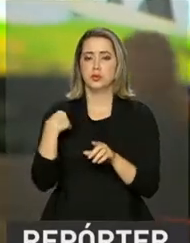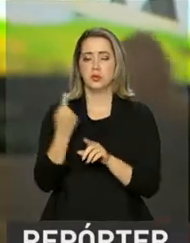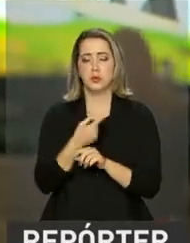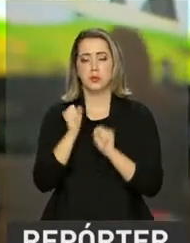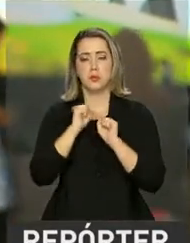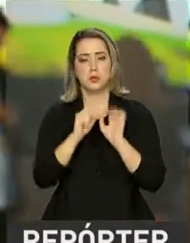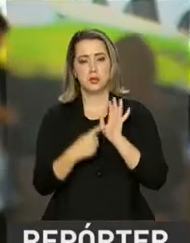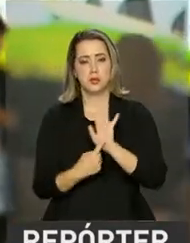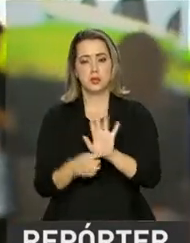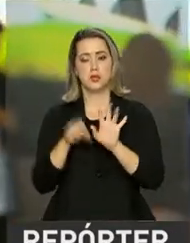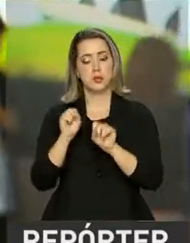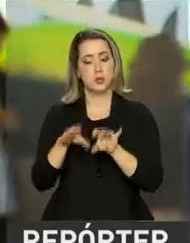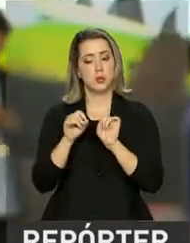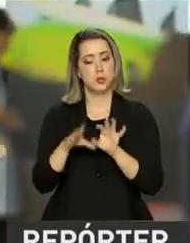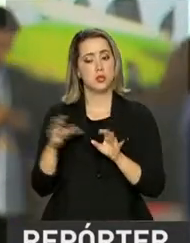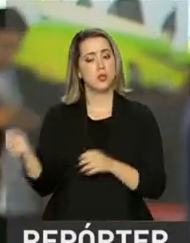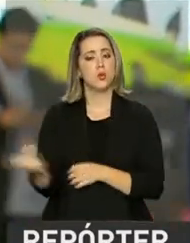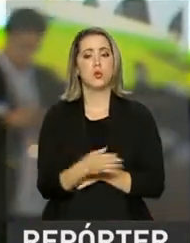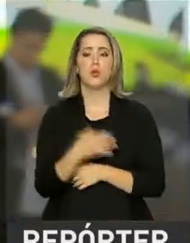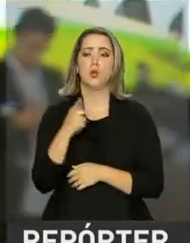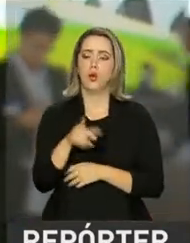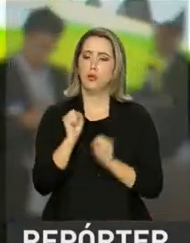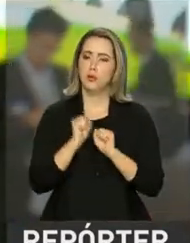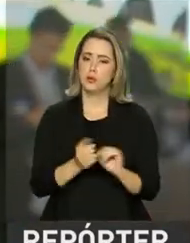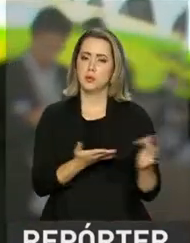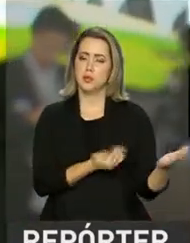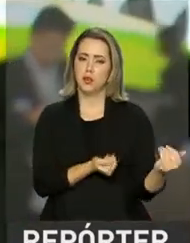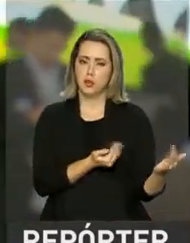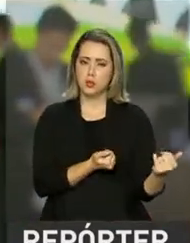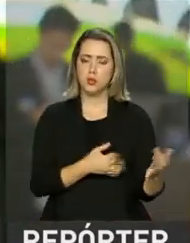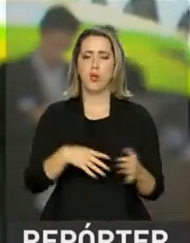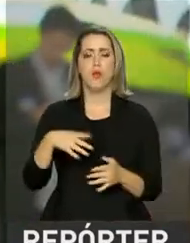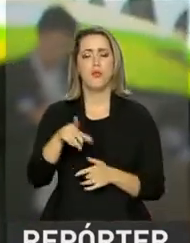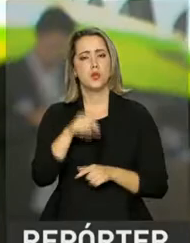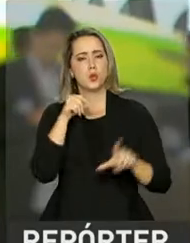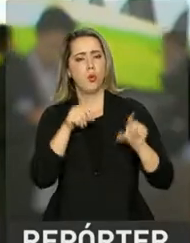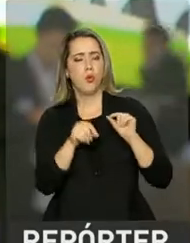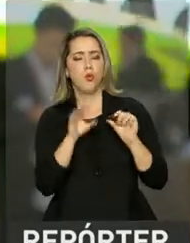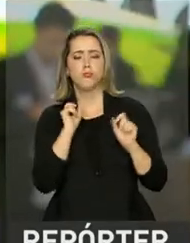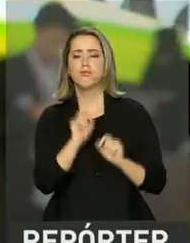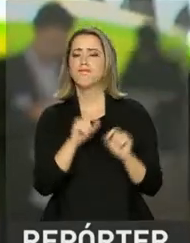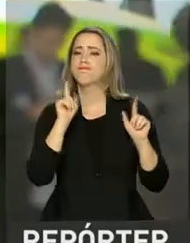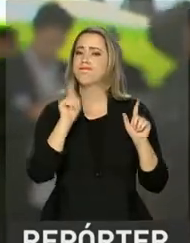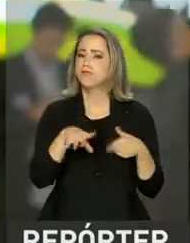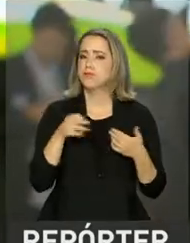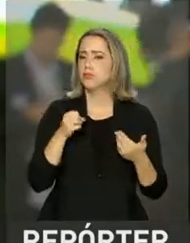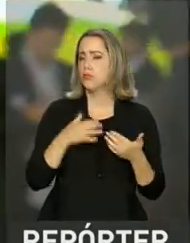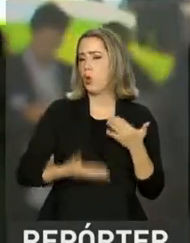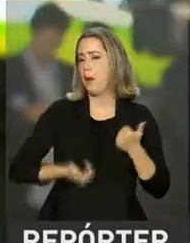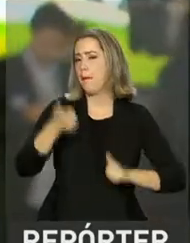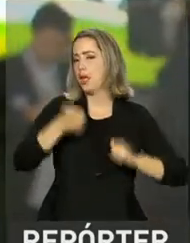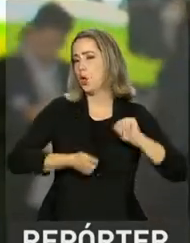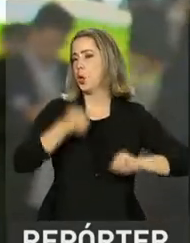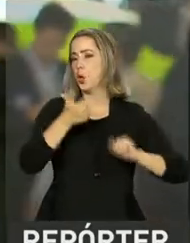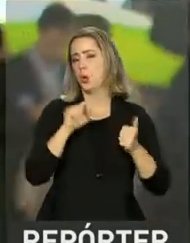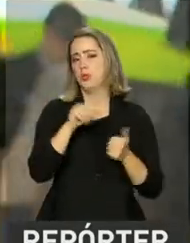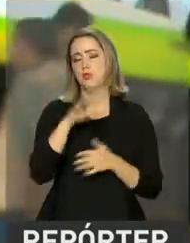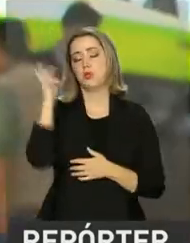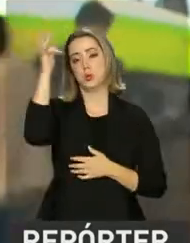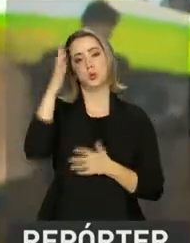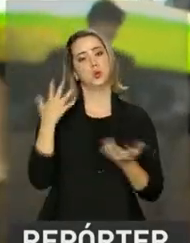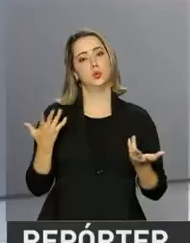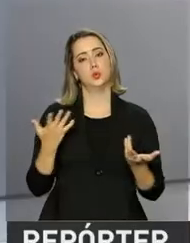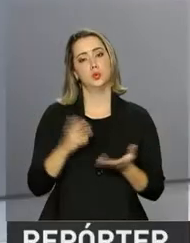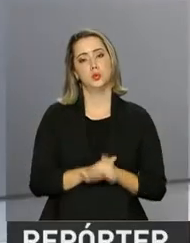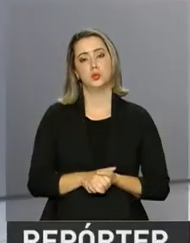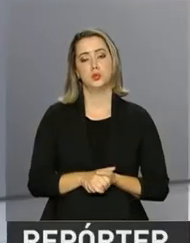flexível, contemporâneo e que permita ao jovem decidir aquilo que é mais importante para o seu futuro